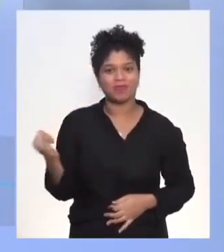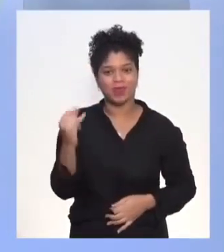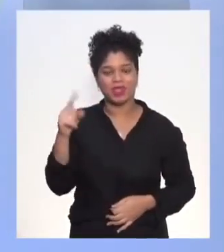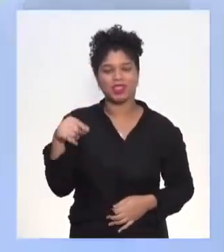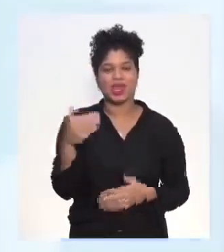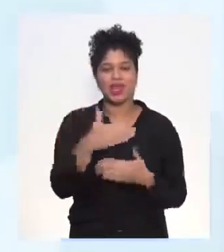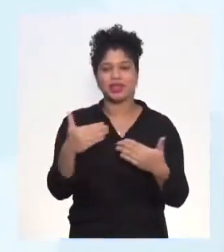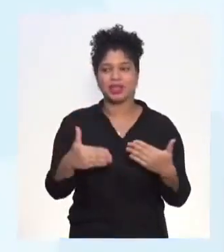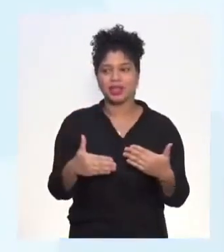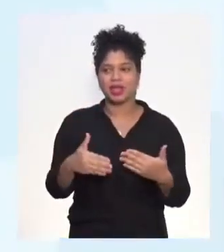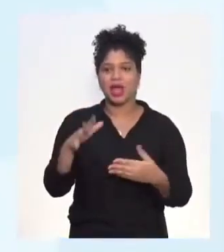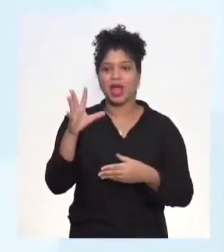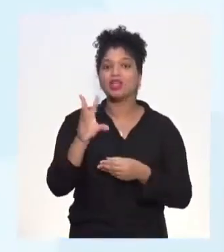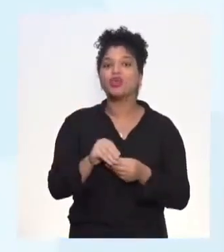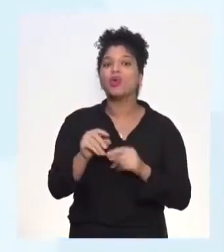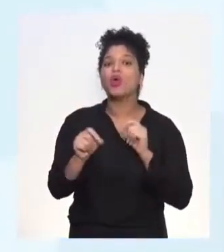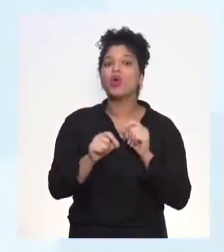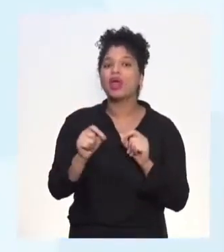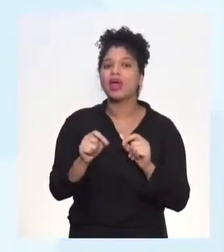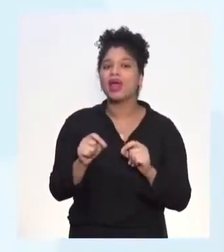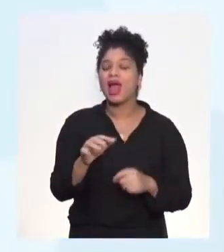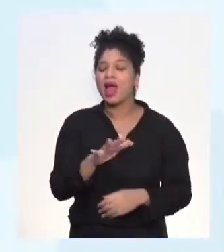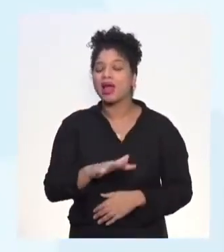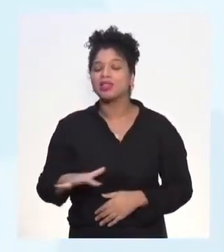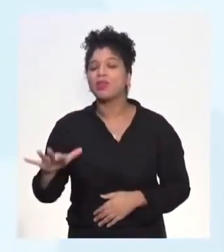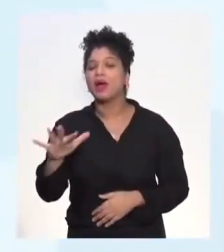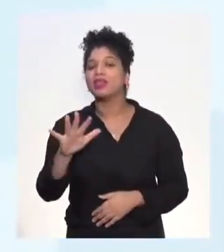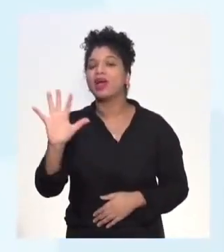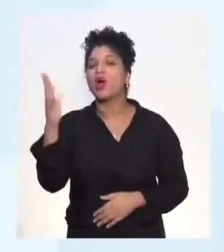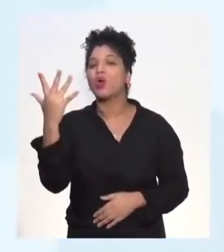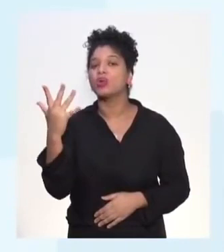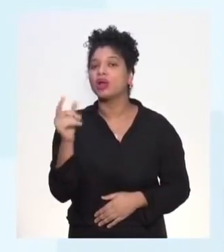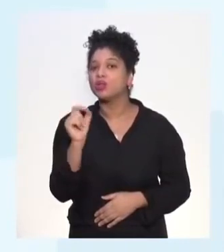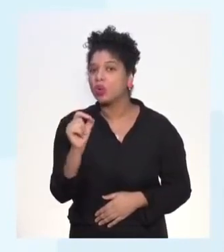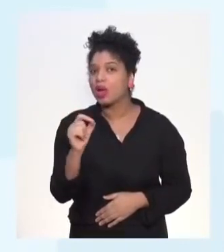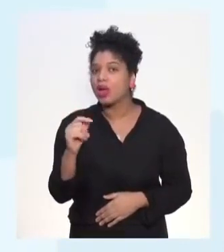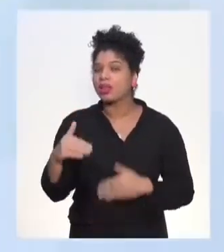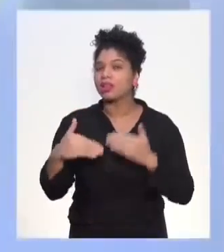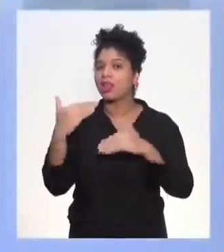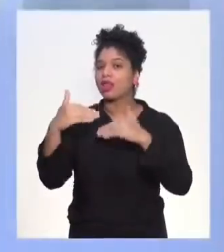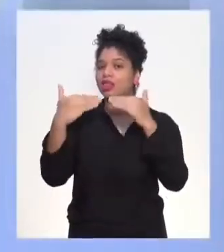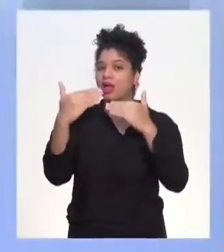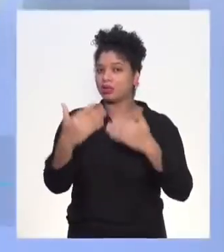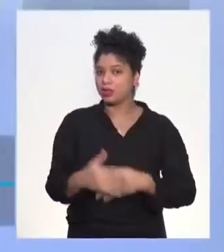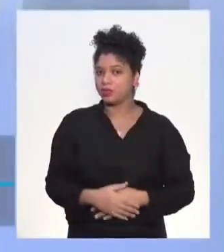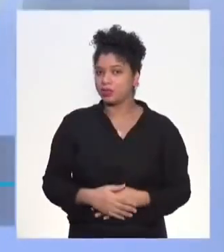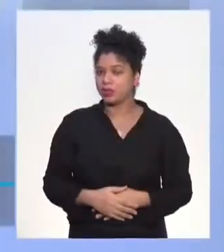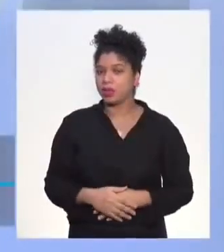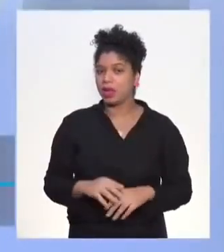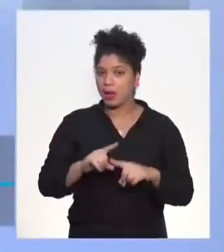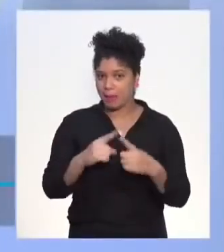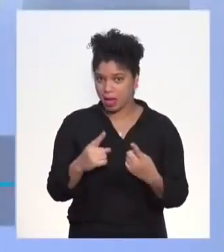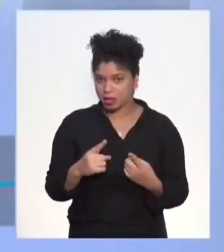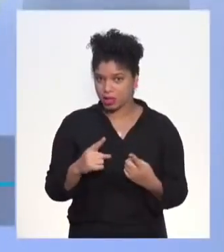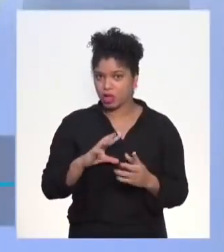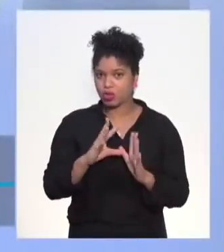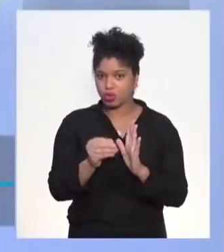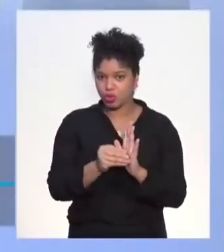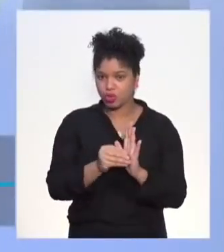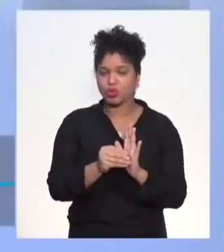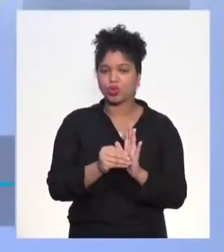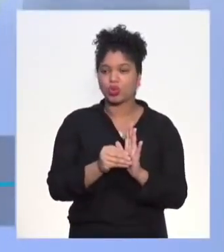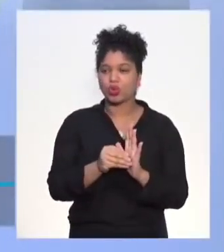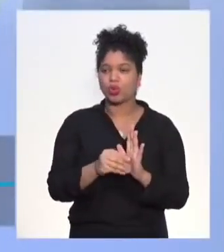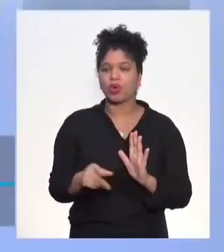tela, resumindo, o espaço é onde a narrativa se desenvolve. Porém, não é apenas isso. O espaço exerce